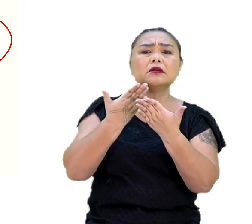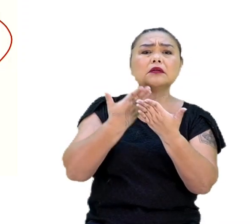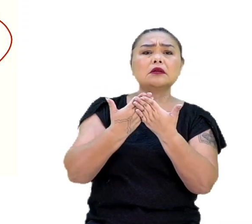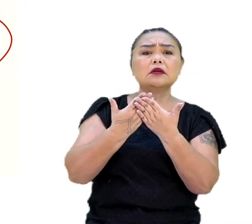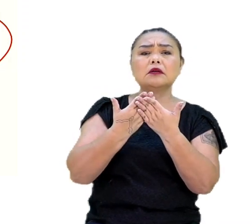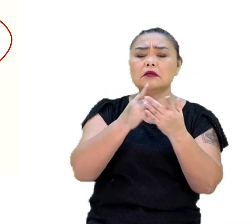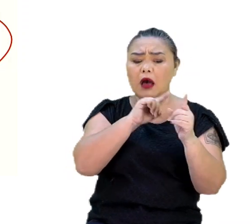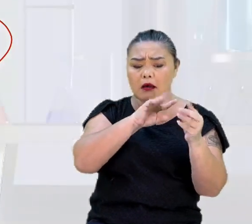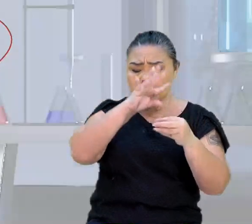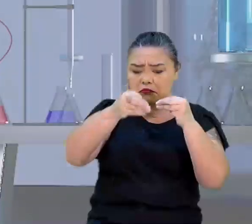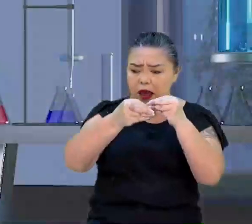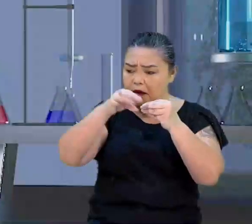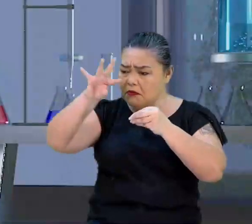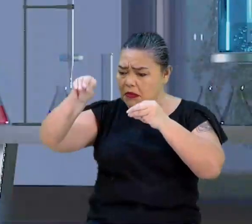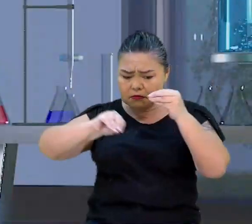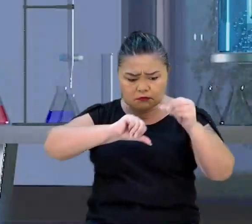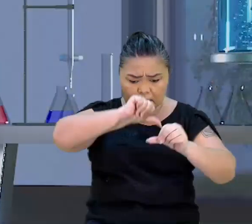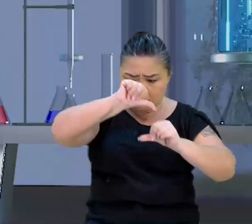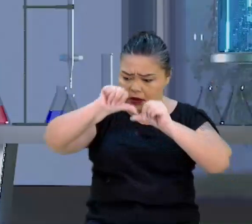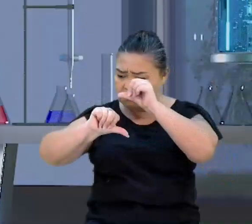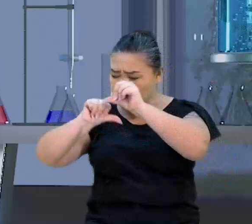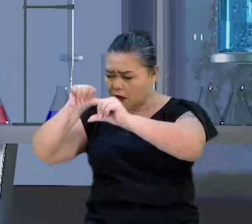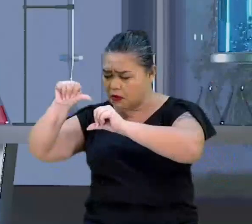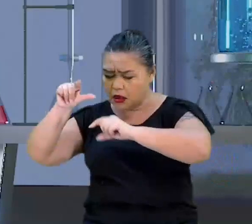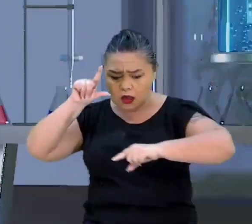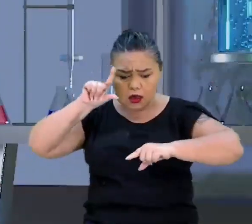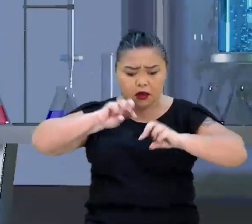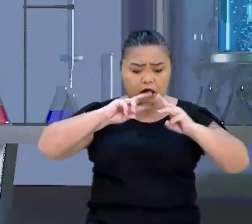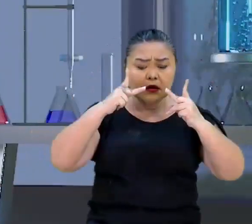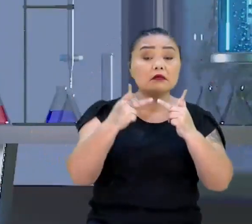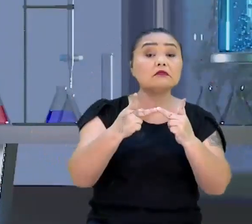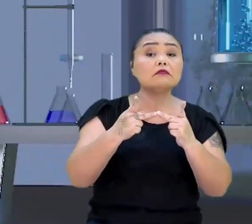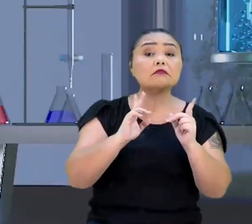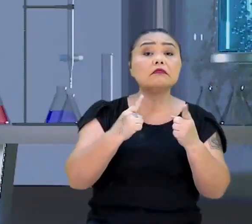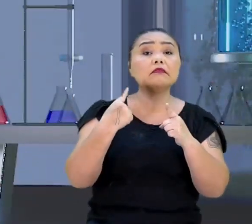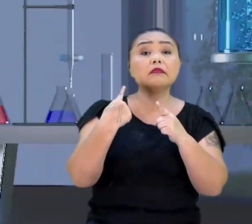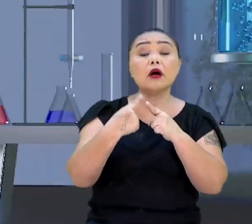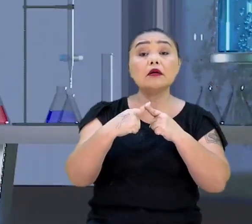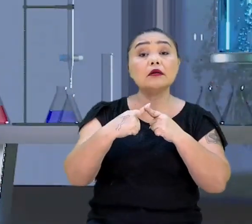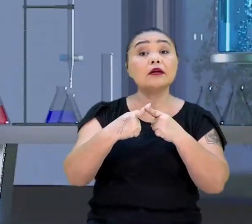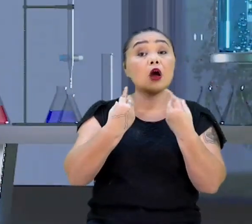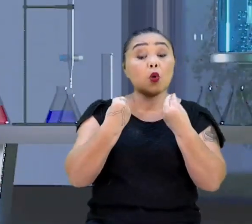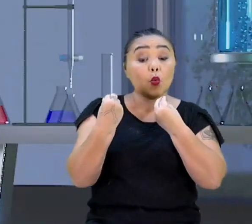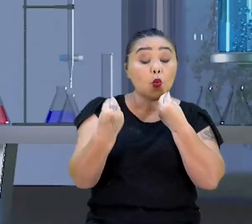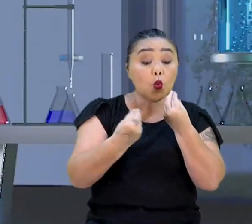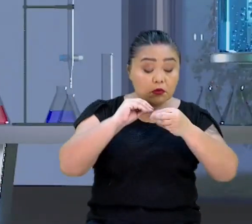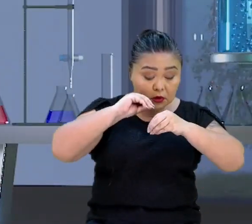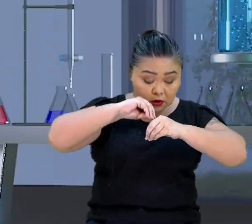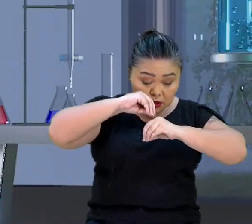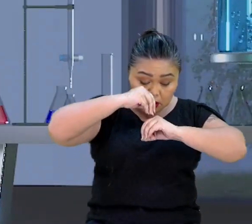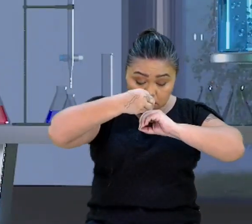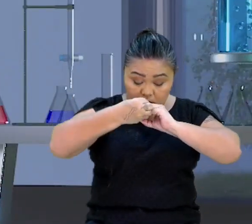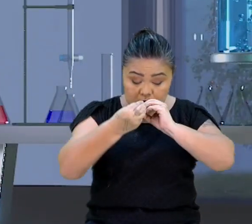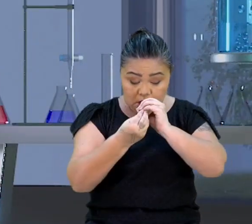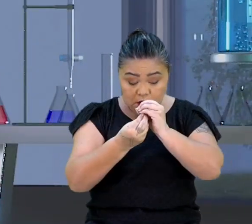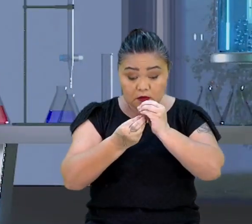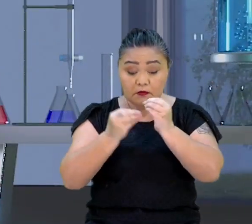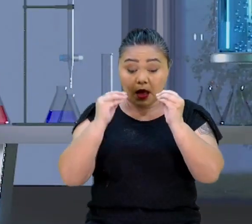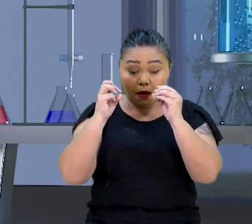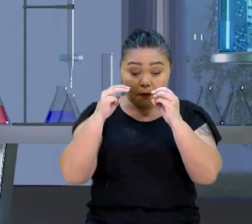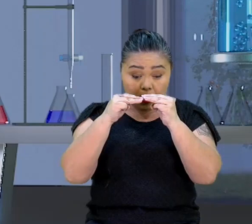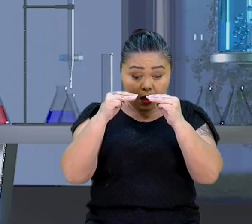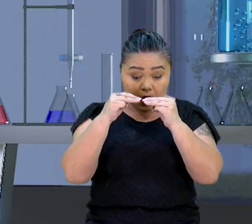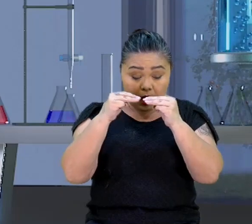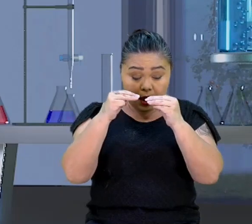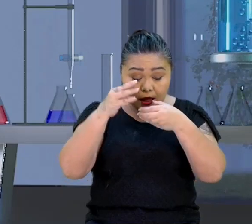de agregação da matéria? Porque se refere ao modo como os átomos e as moléculas que compõem essa matéria